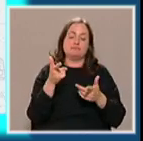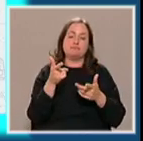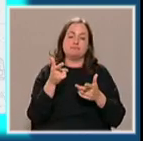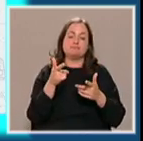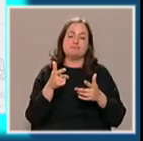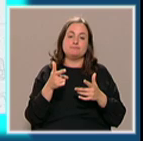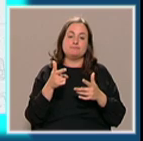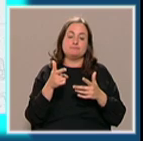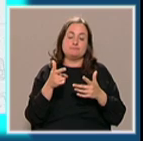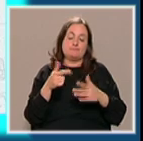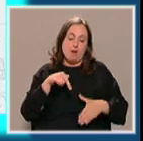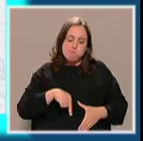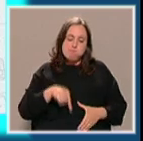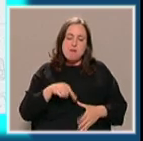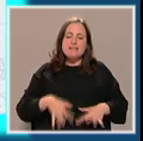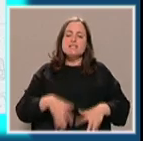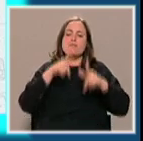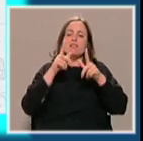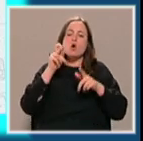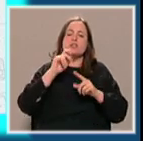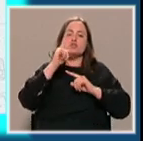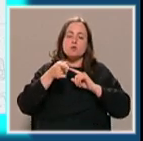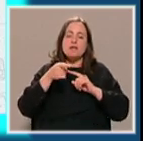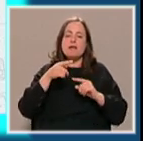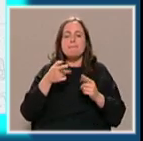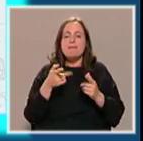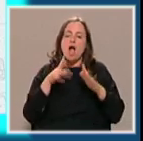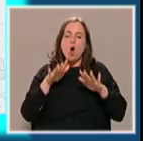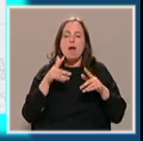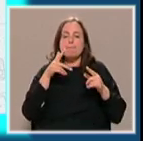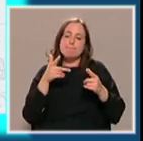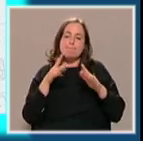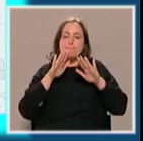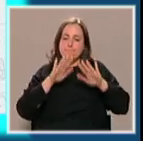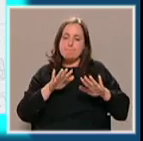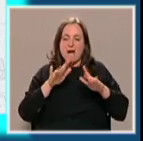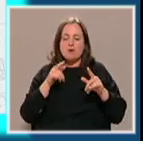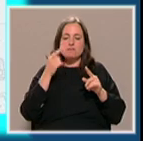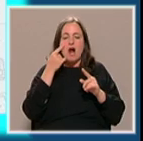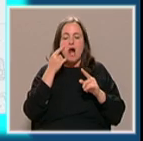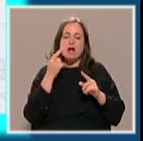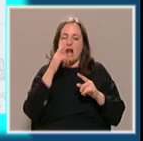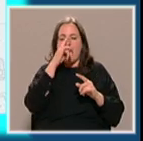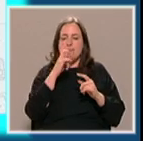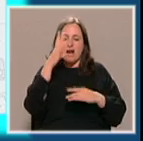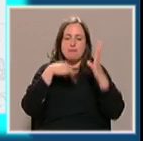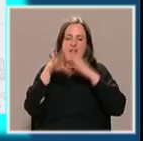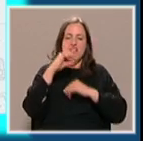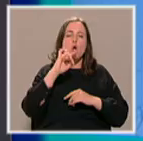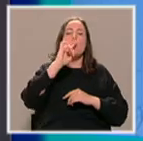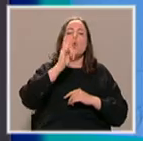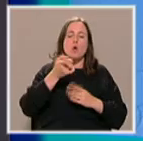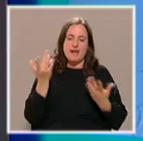no desenvolvimento intrauterino, vamos fazer uma pausa de modo a recapitular aquilo que já demos. Então, já sabemos